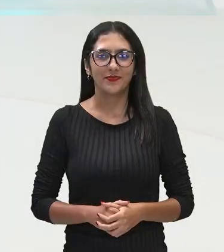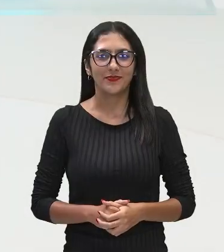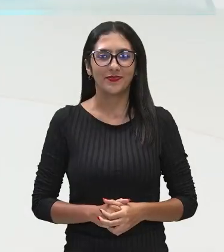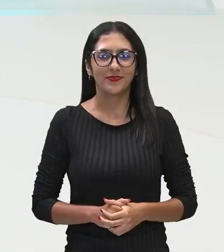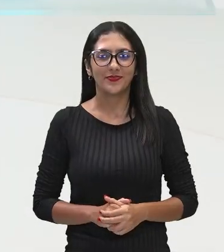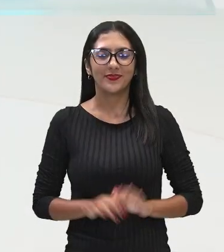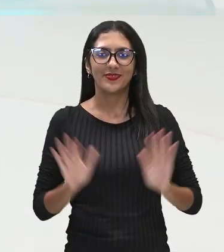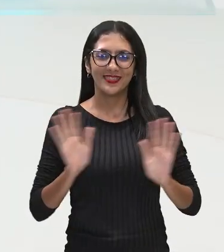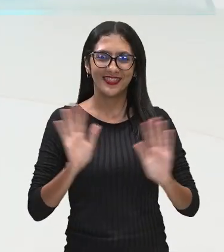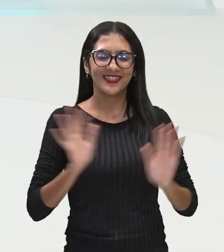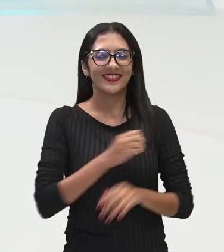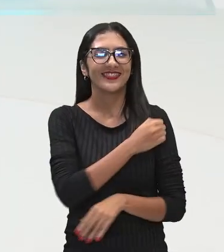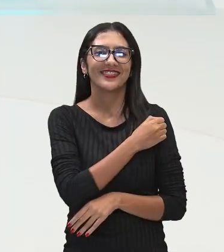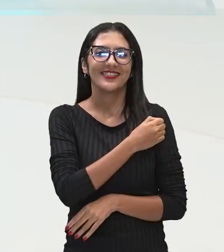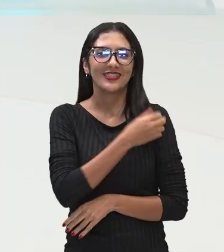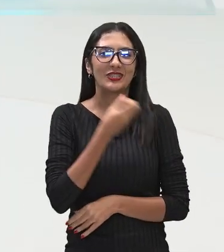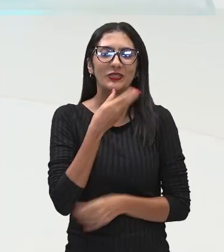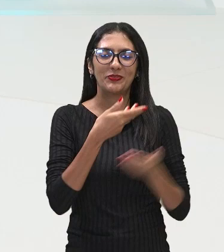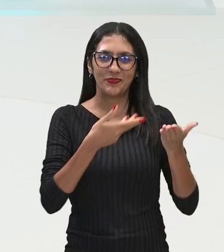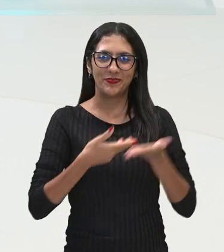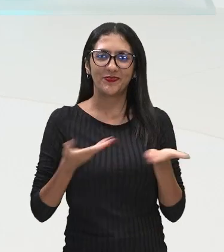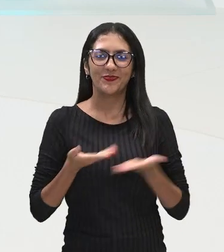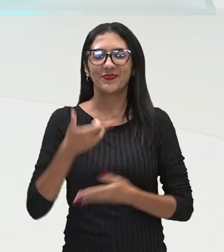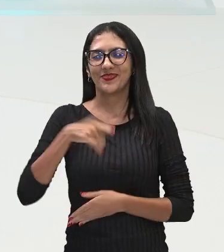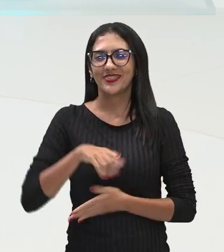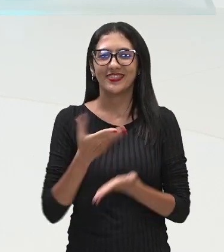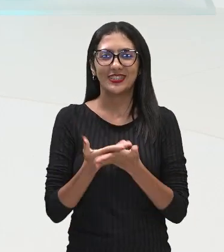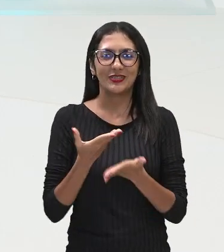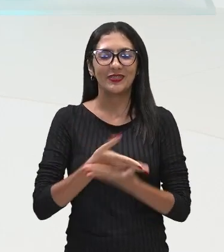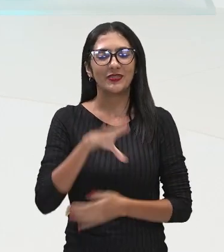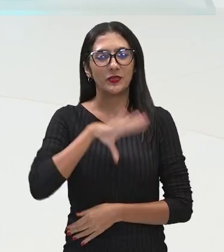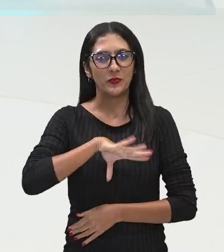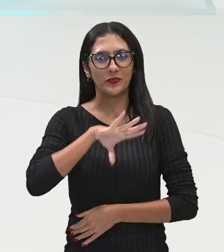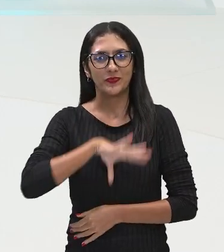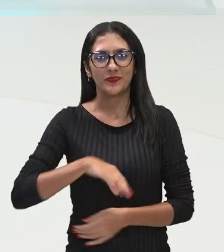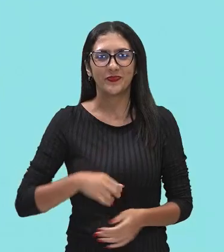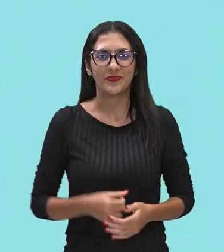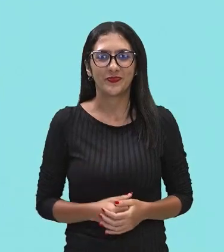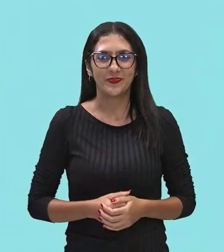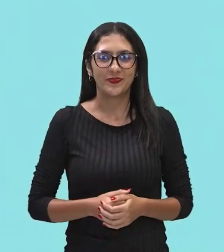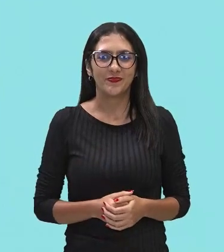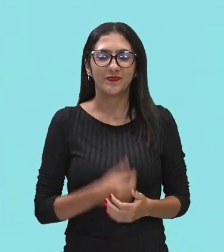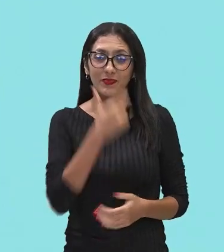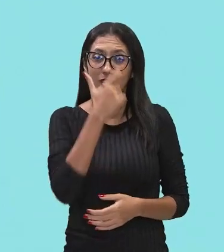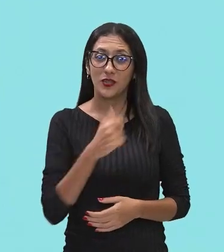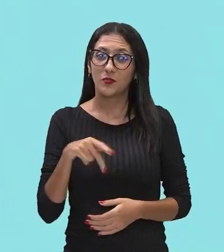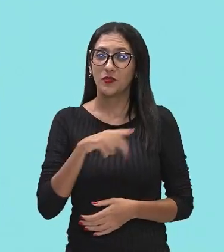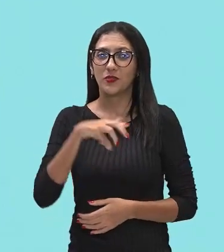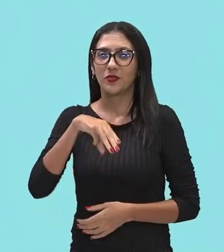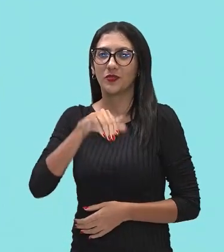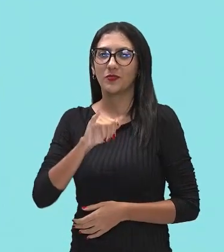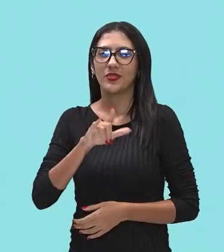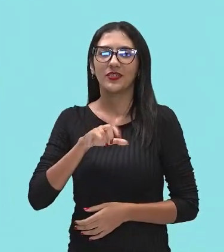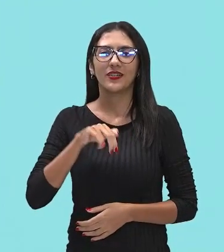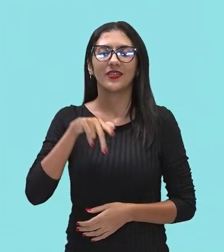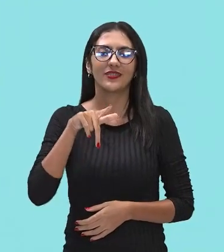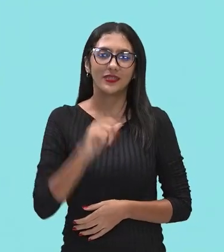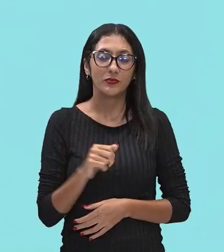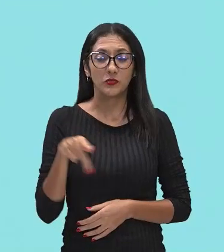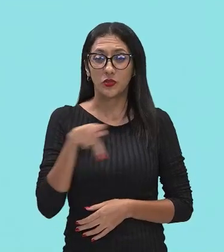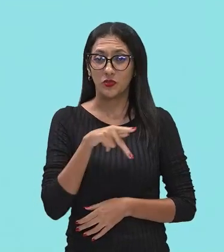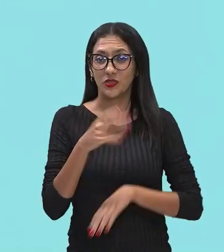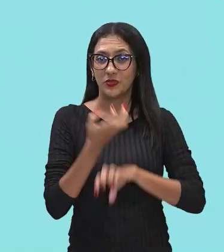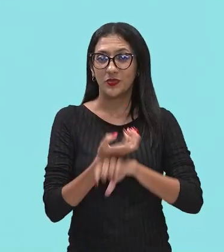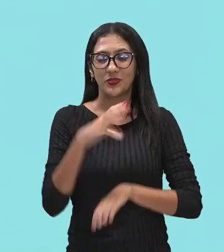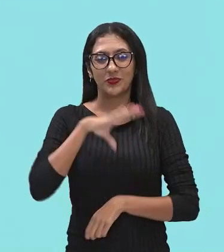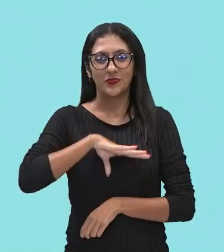Olá, alunos! Sejam bem-vindos a mais uma aula de língua portuguesa. Eu sou Milena Maranhos, professora de língua